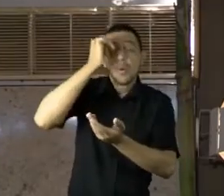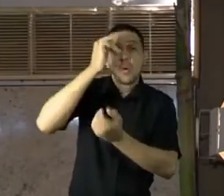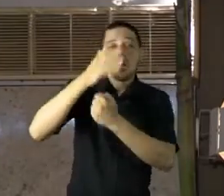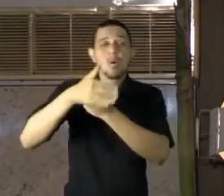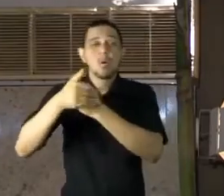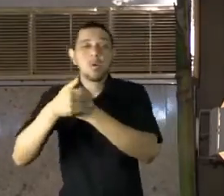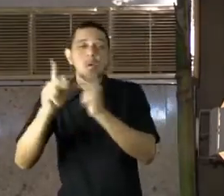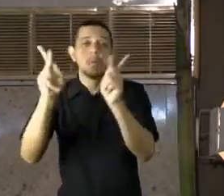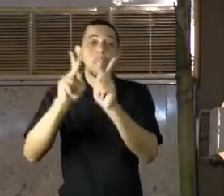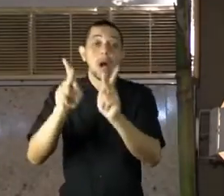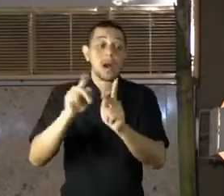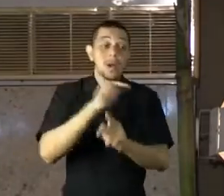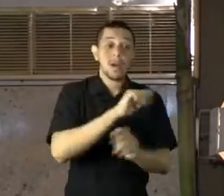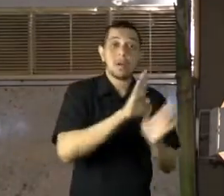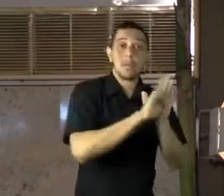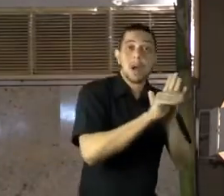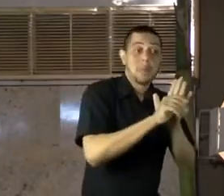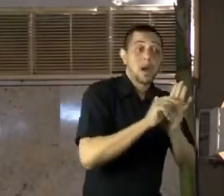e terror